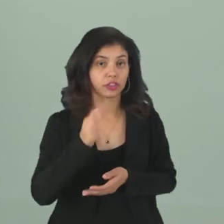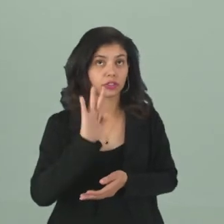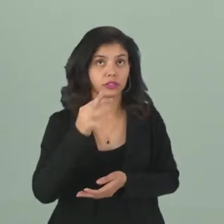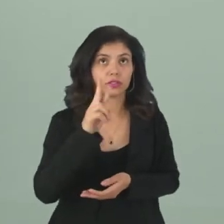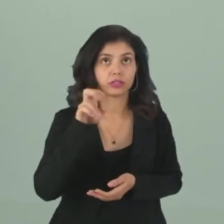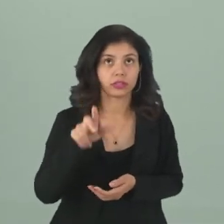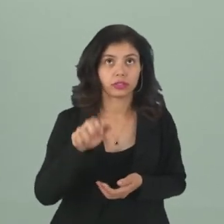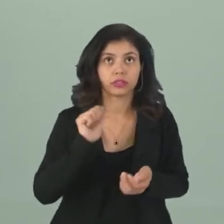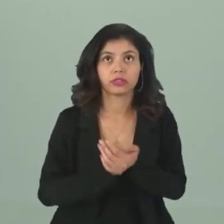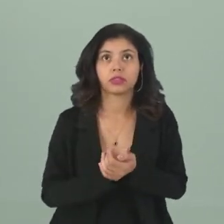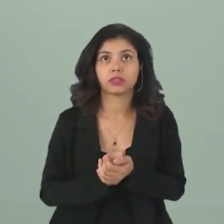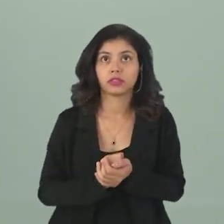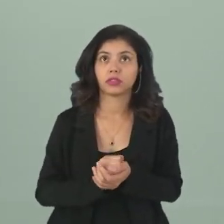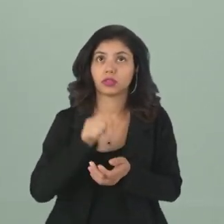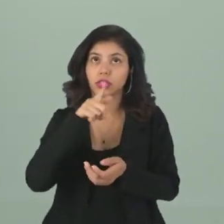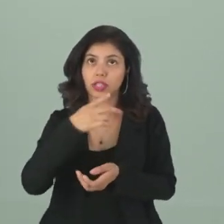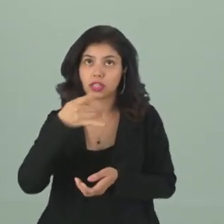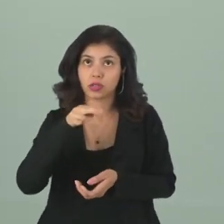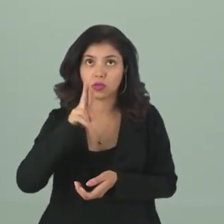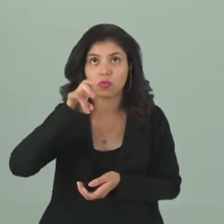declarado herege, foi